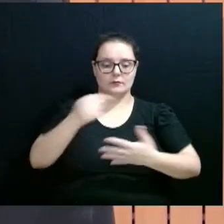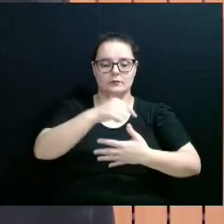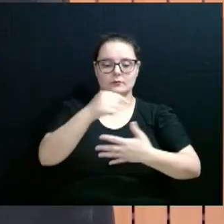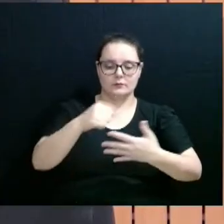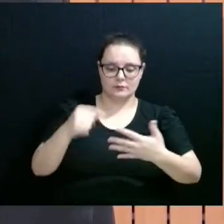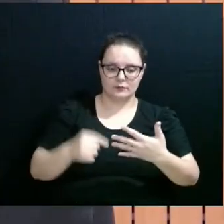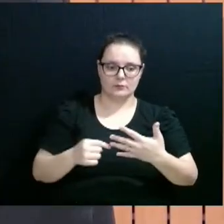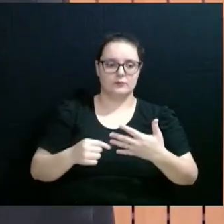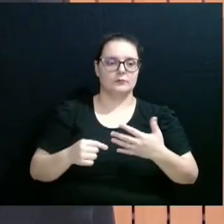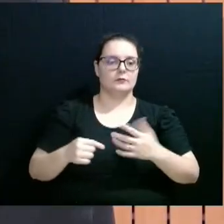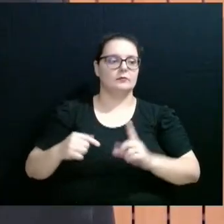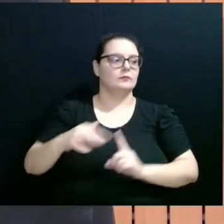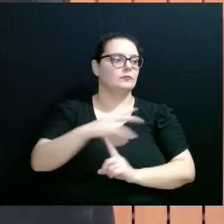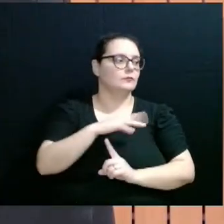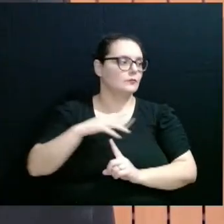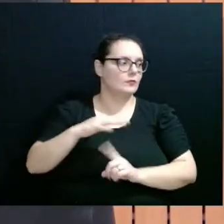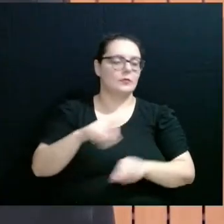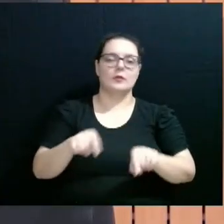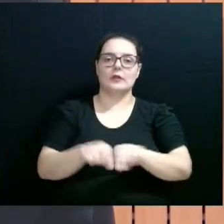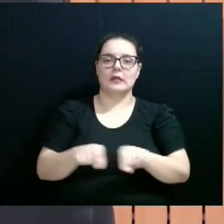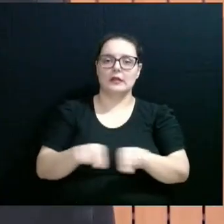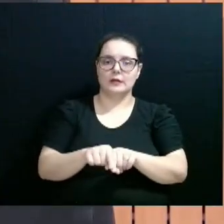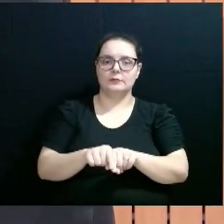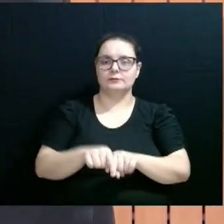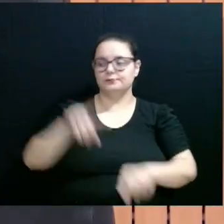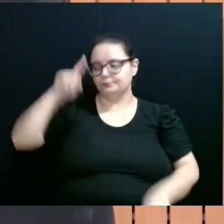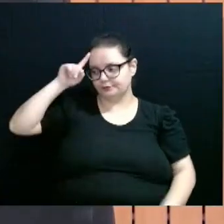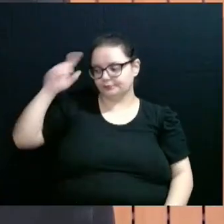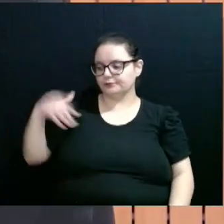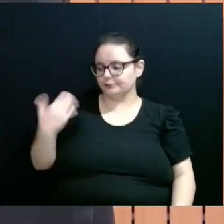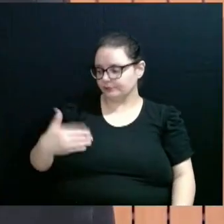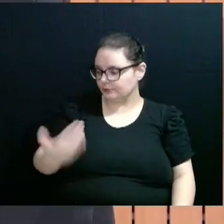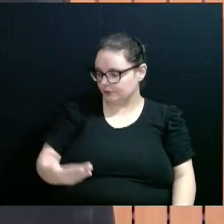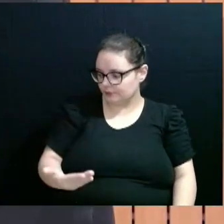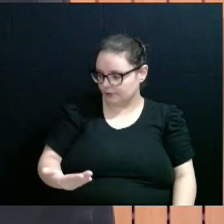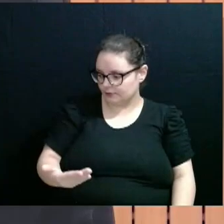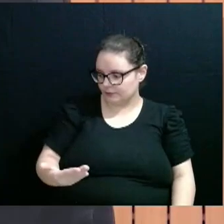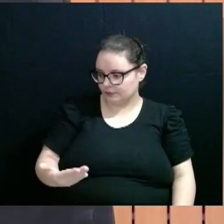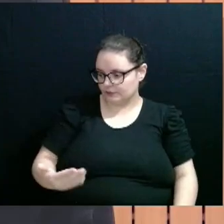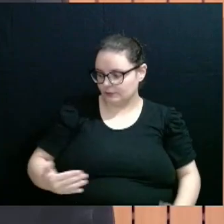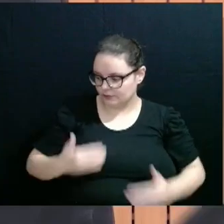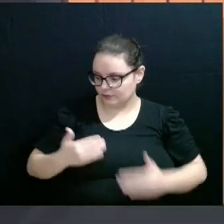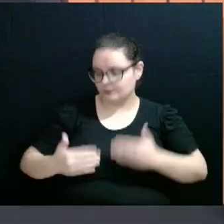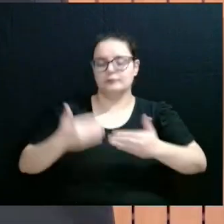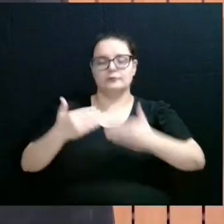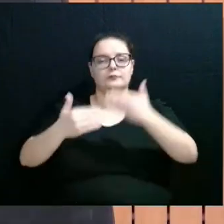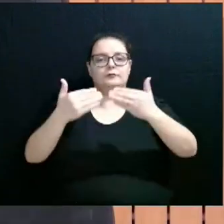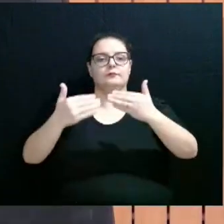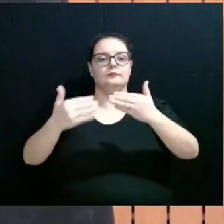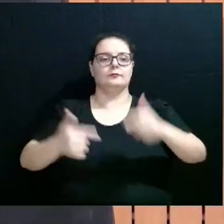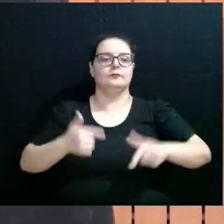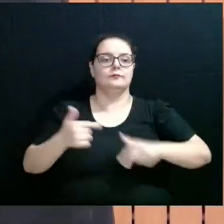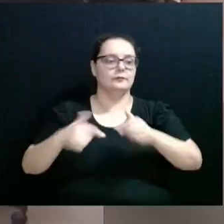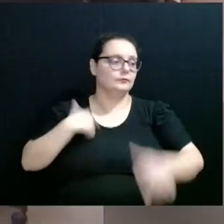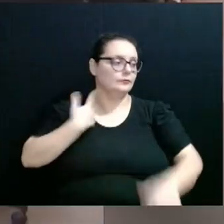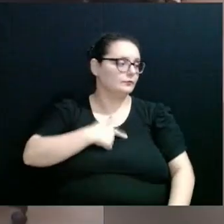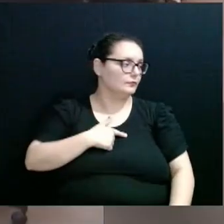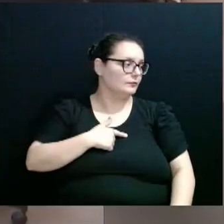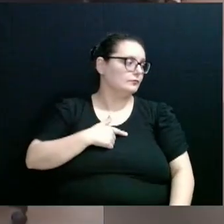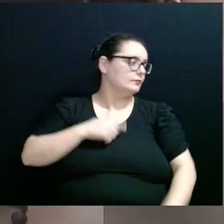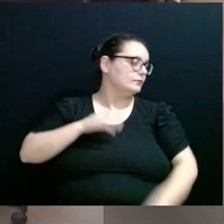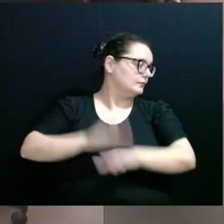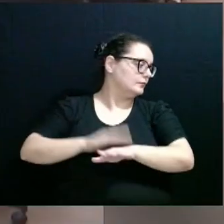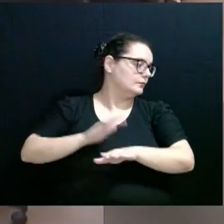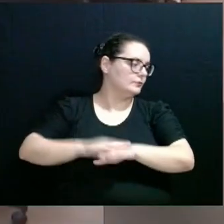ambientais, mas também no dia a dia, no desenvolvimento do trabalho, das nossas ações do dia a dia da Secretaria.